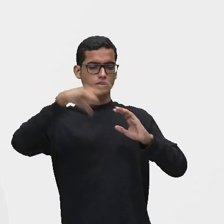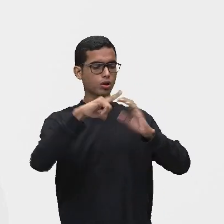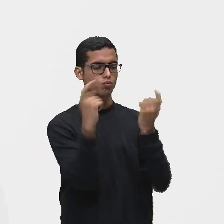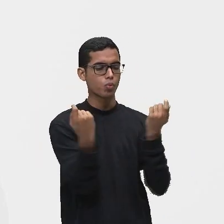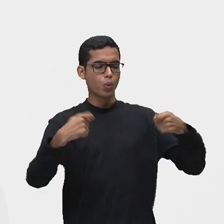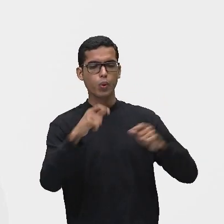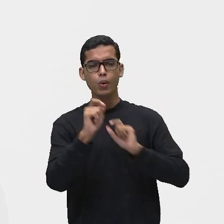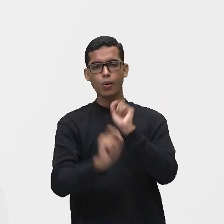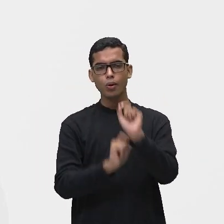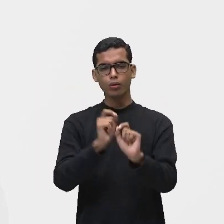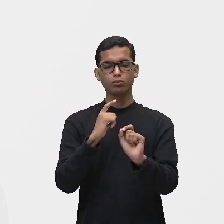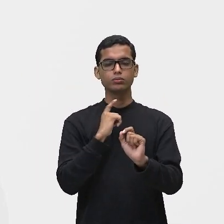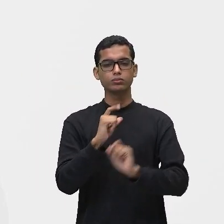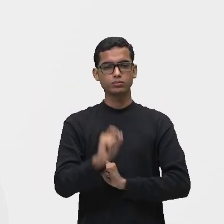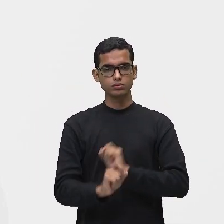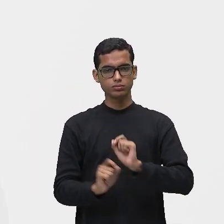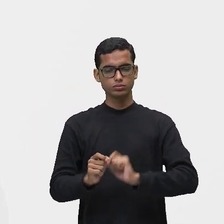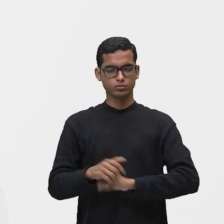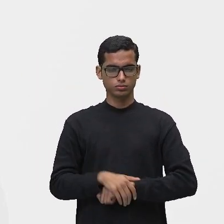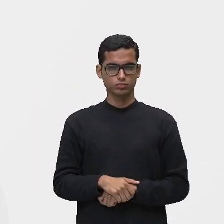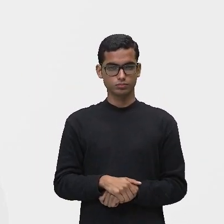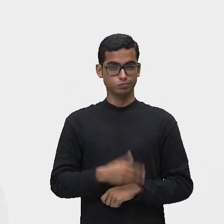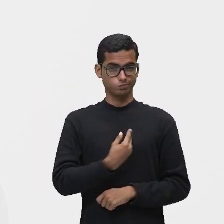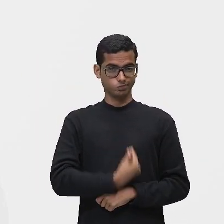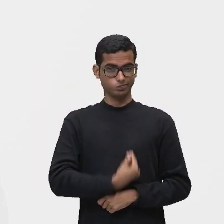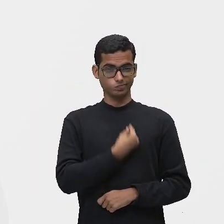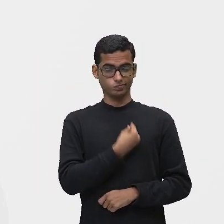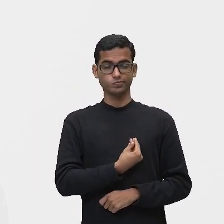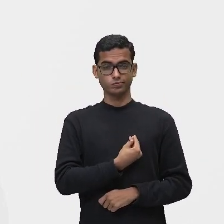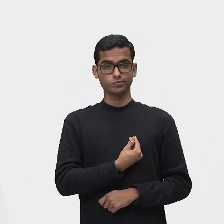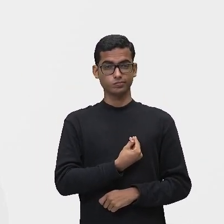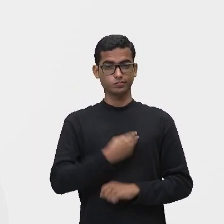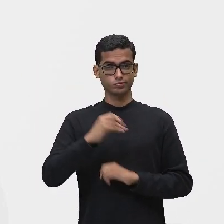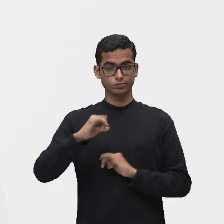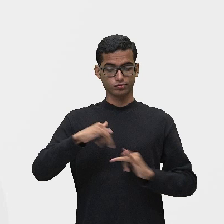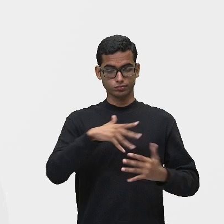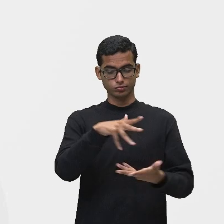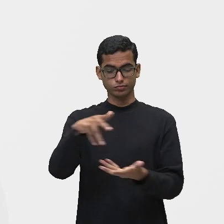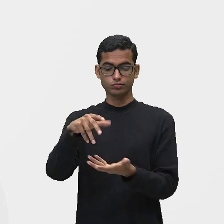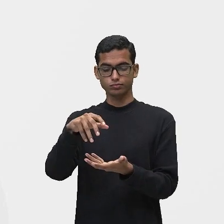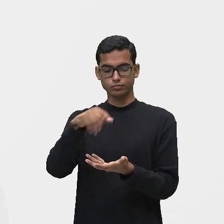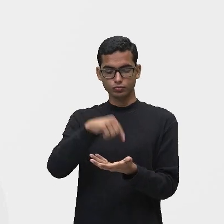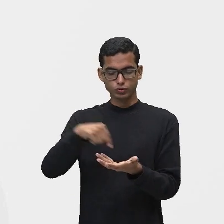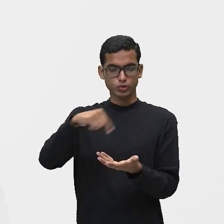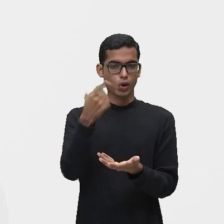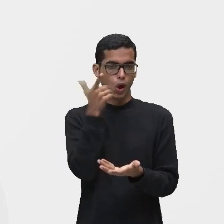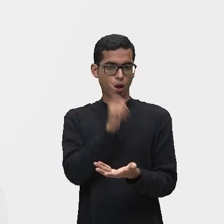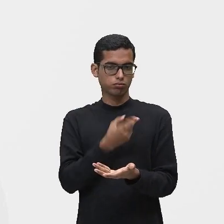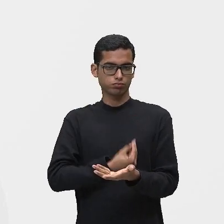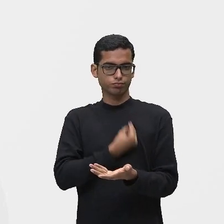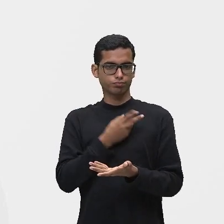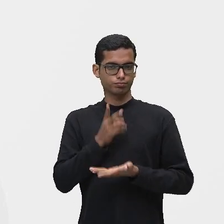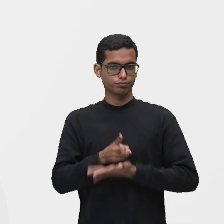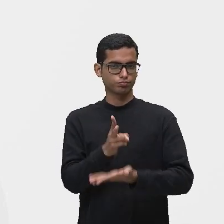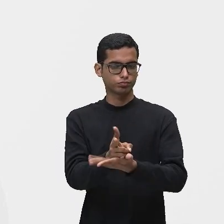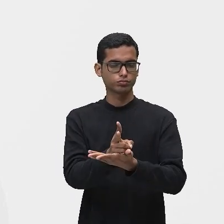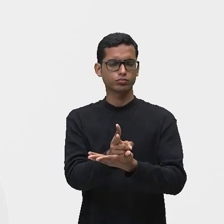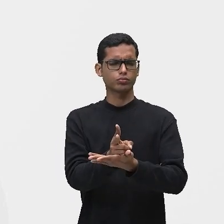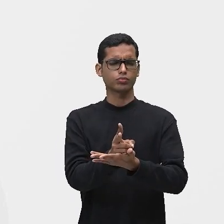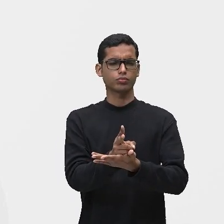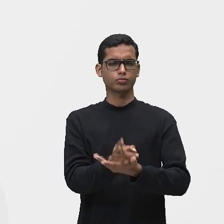permite boa parte da vida da Terra existir. Como isso